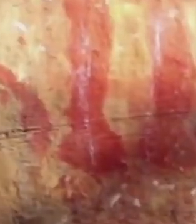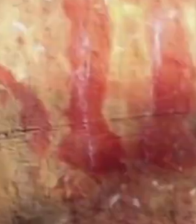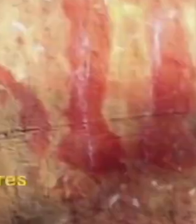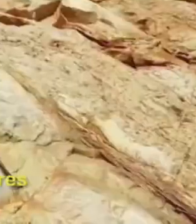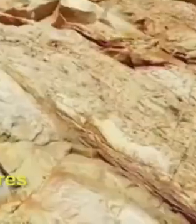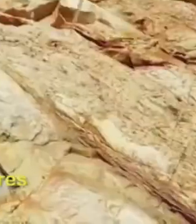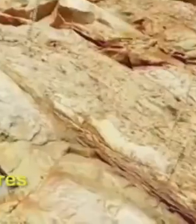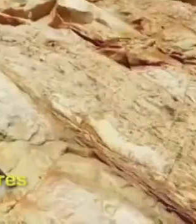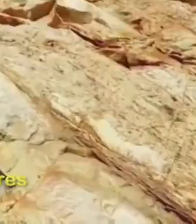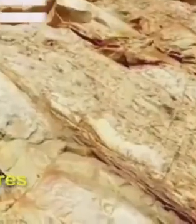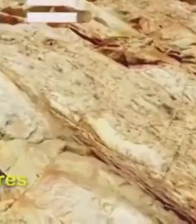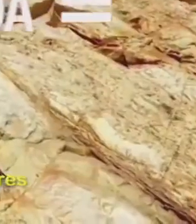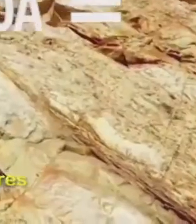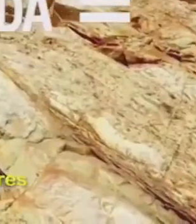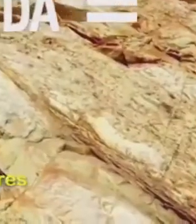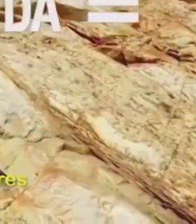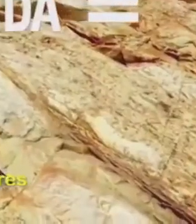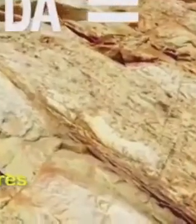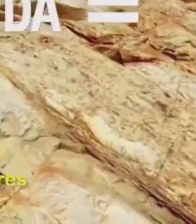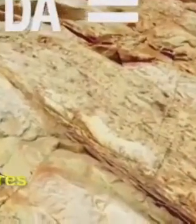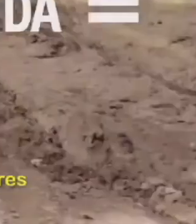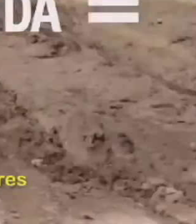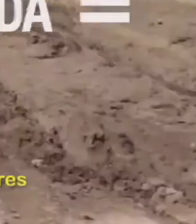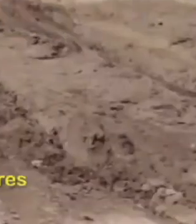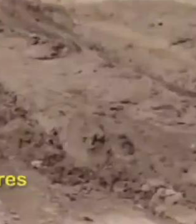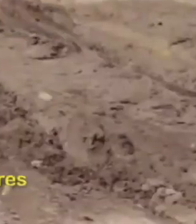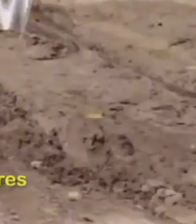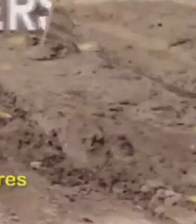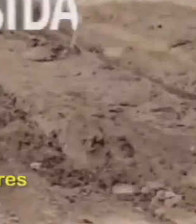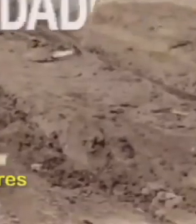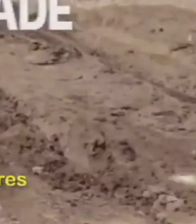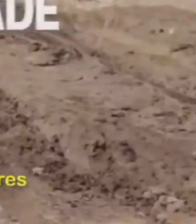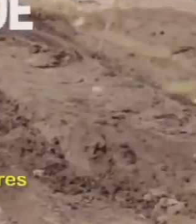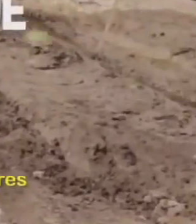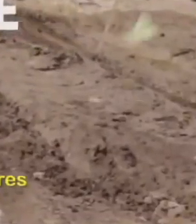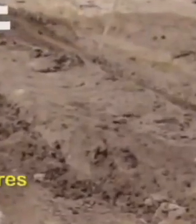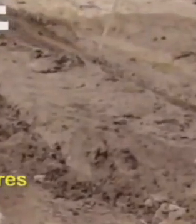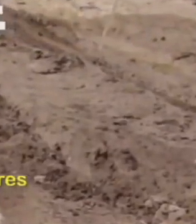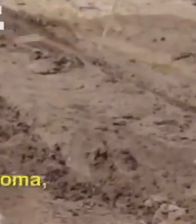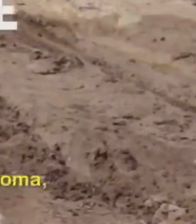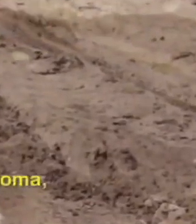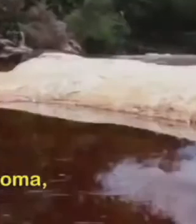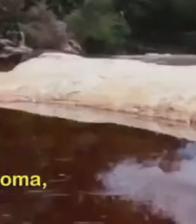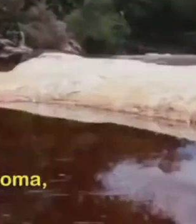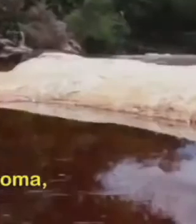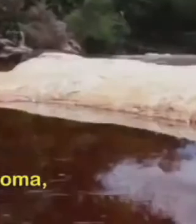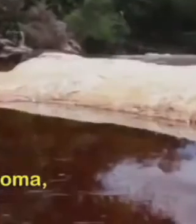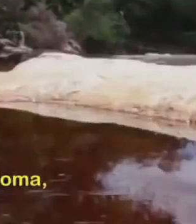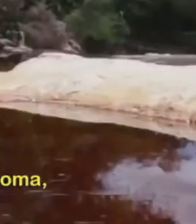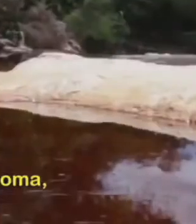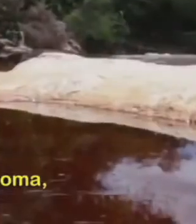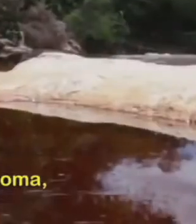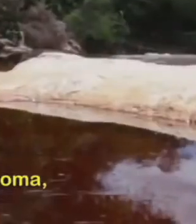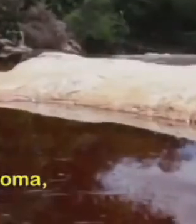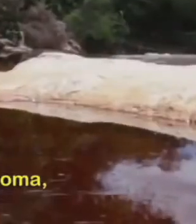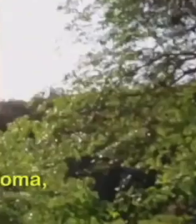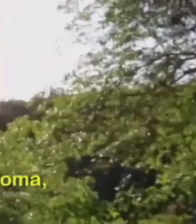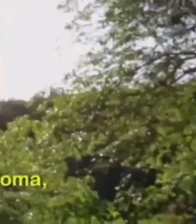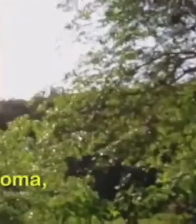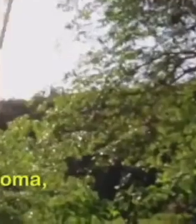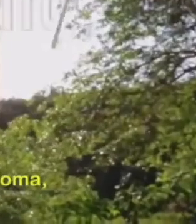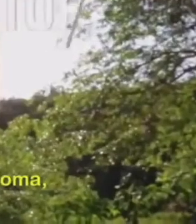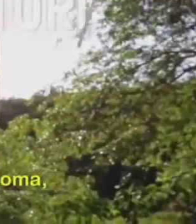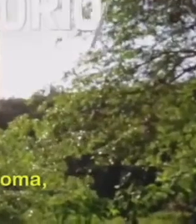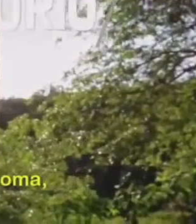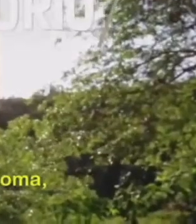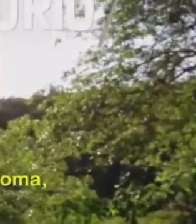região. Então, essa área de mais de 800 mil hectares de caatinga preservada vai conferir uma grande segurança a